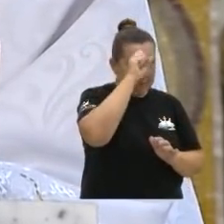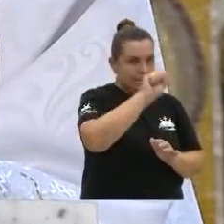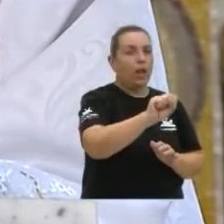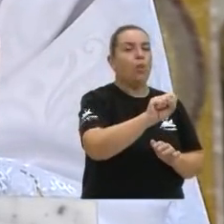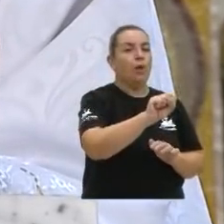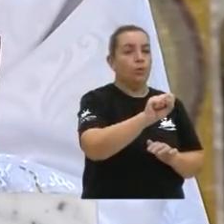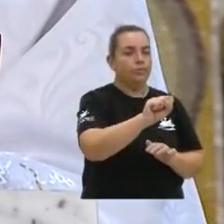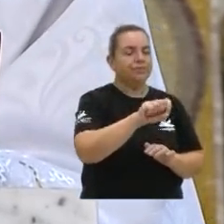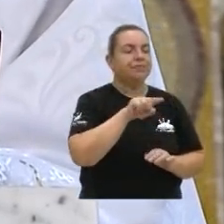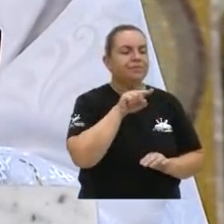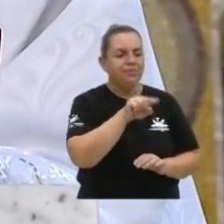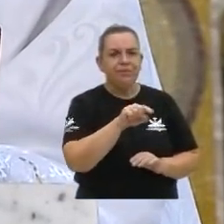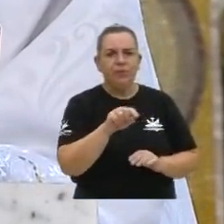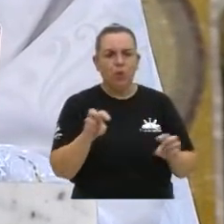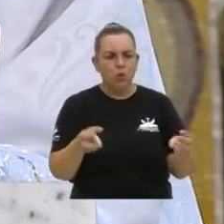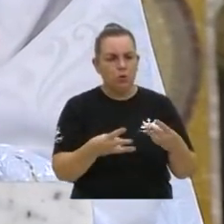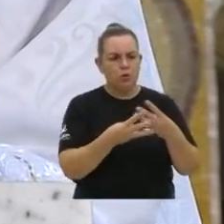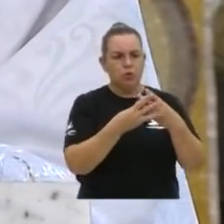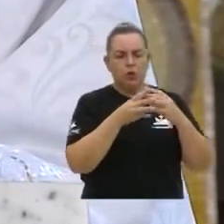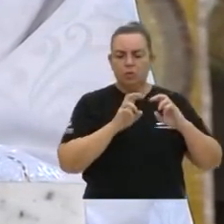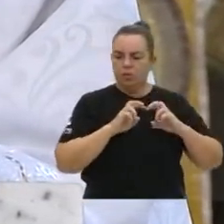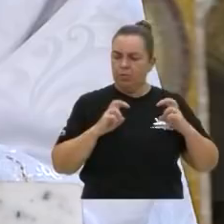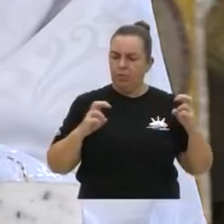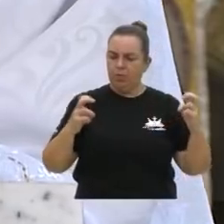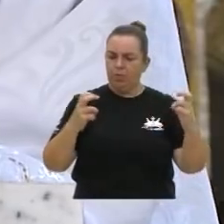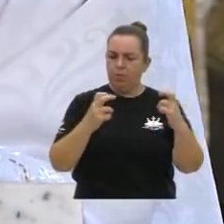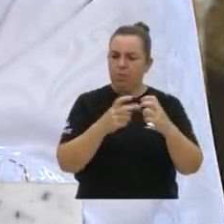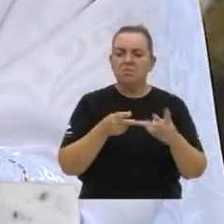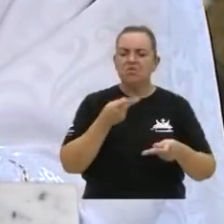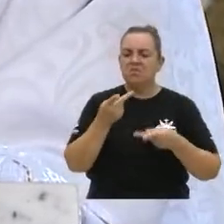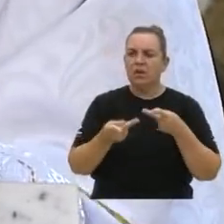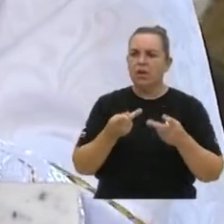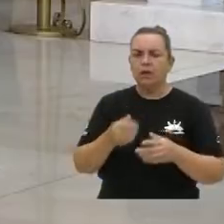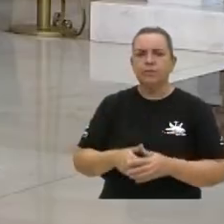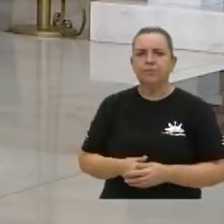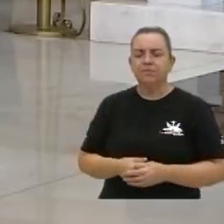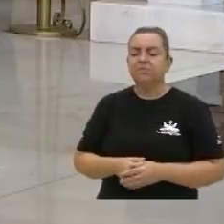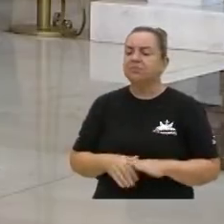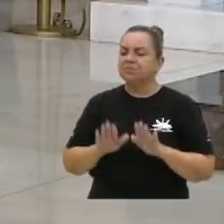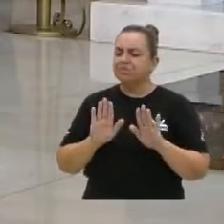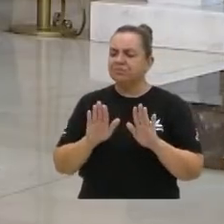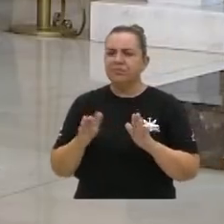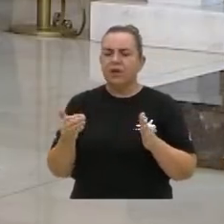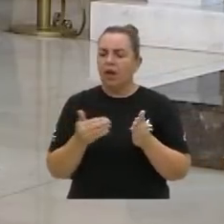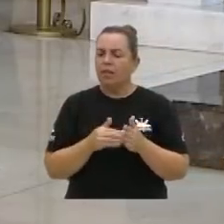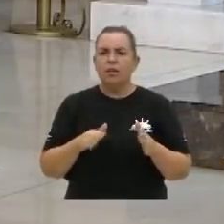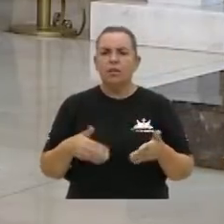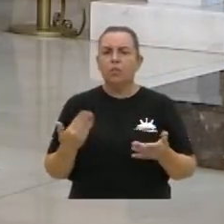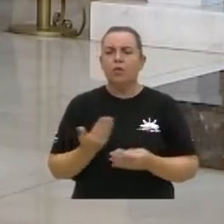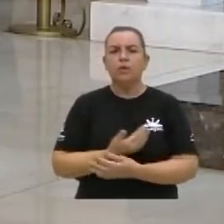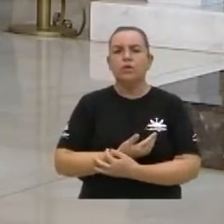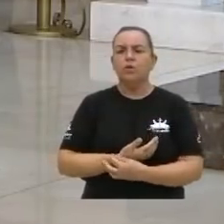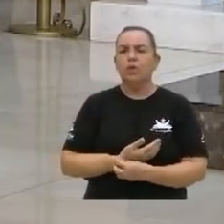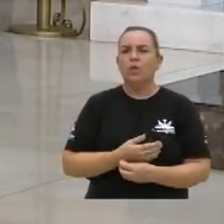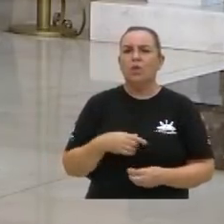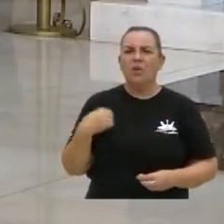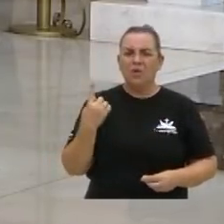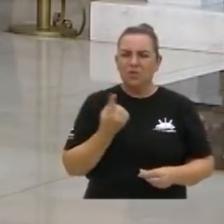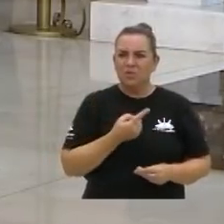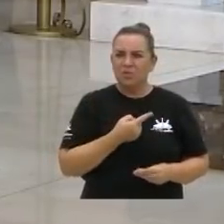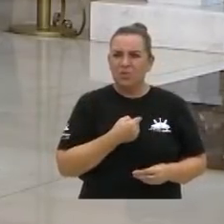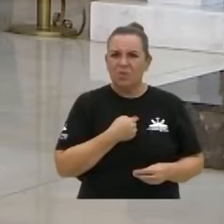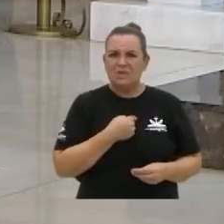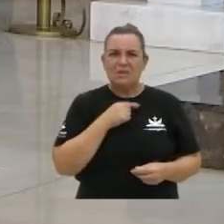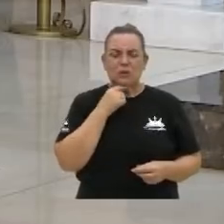judeus rodearam-no e disseram: até quando nos deixarás